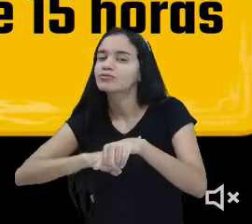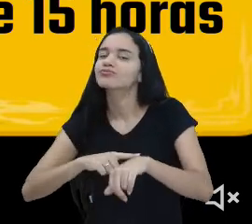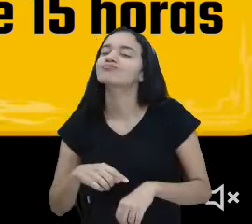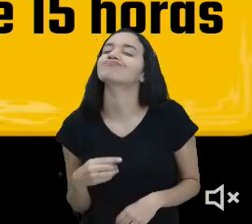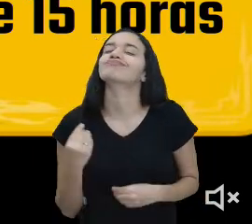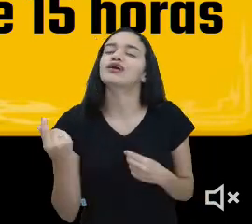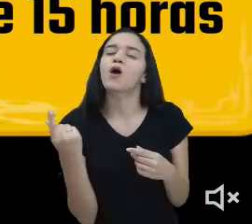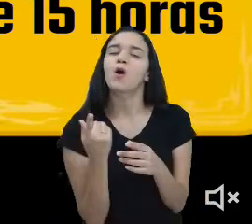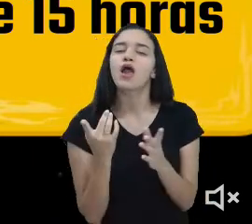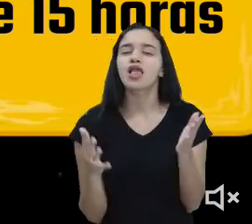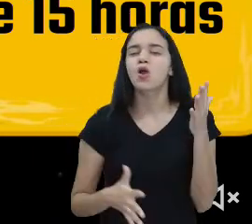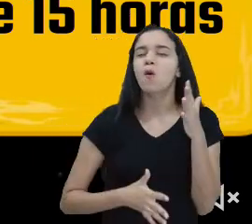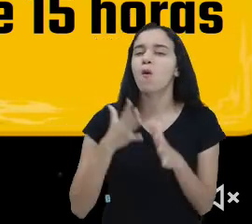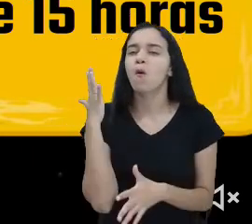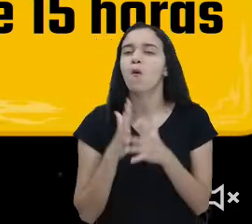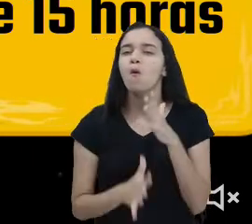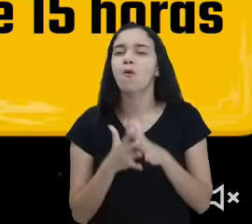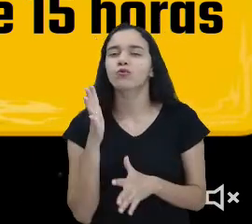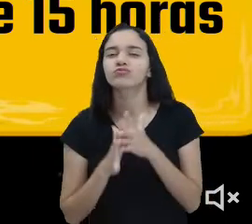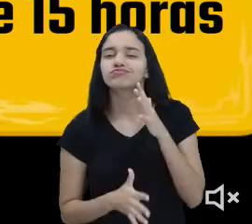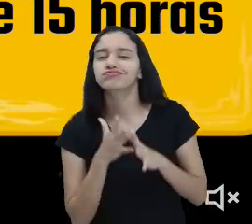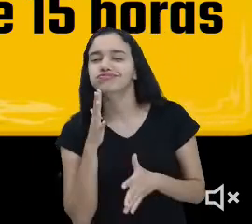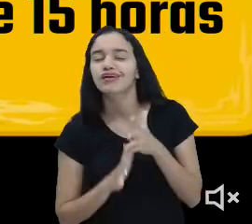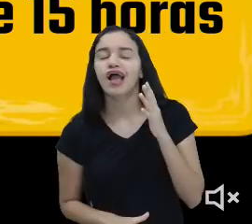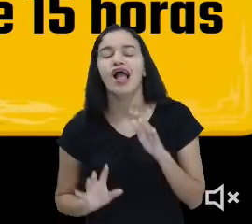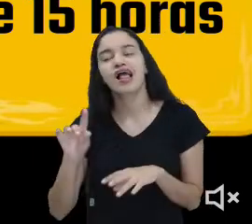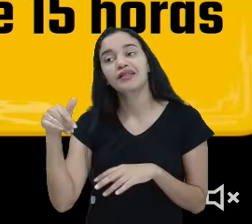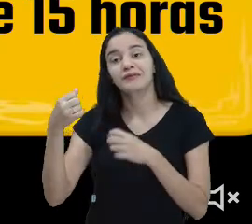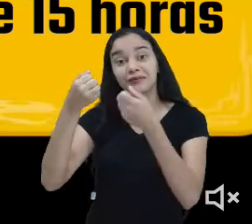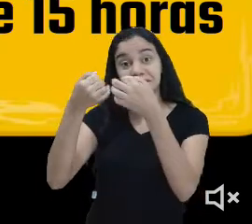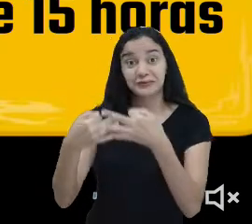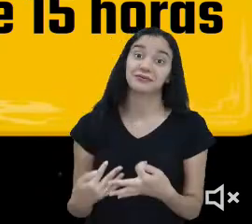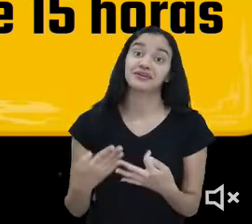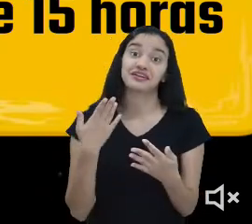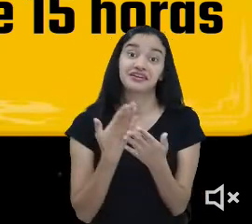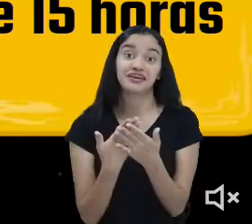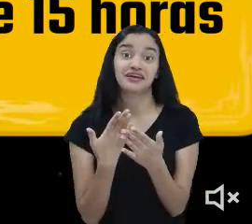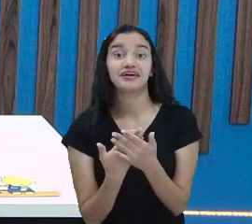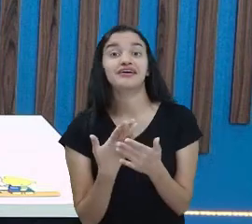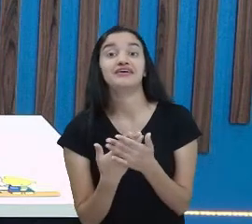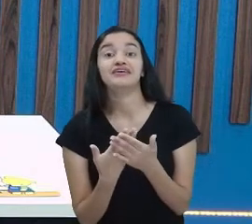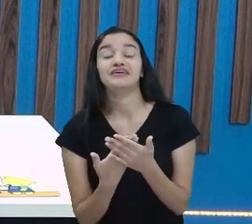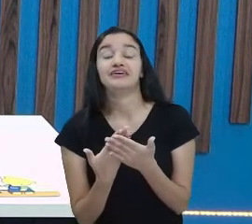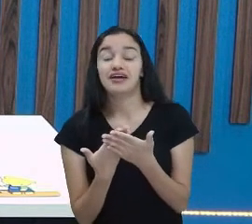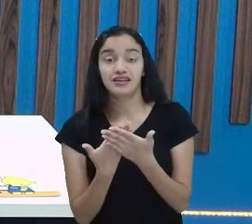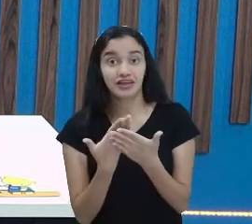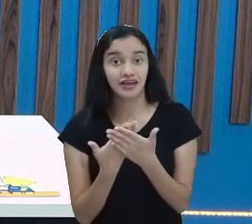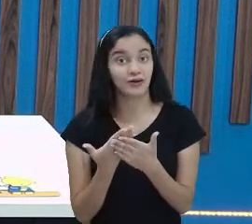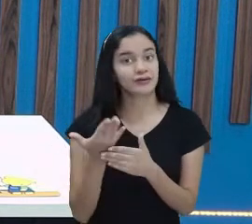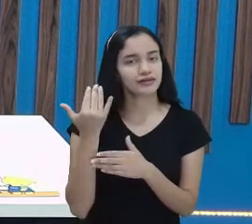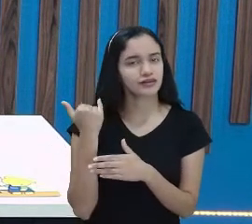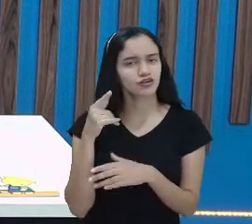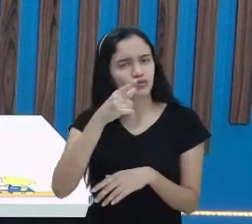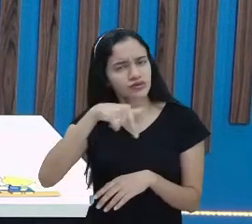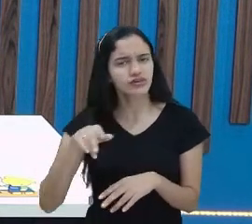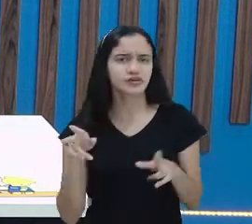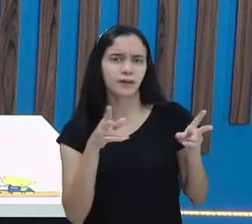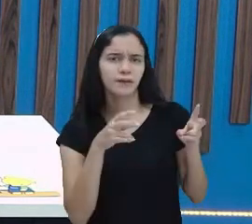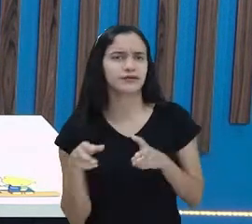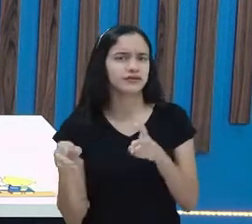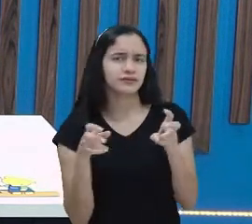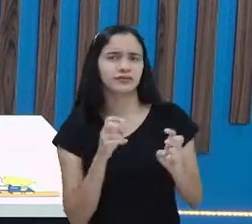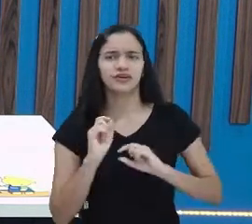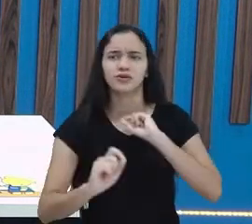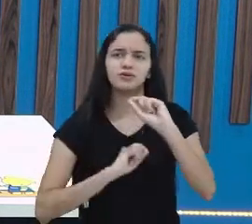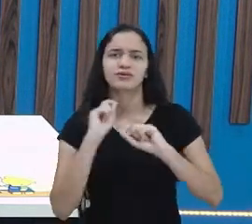Ele confundiu a ordem, né? Depois da explicação que eu dei na aula anterior e no decorrer da aula, vocês perceberam que